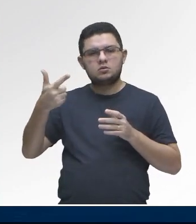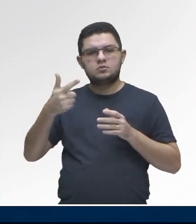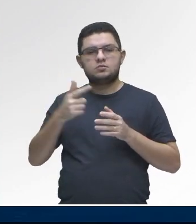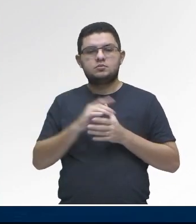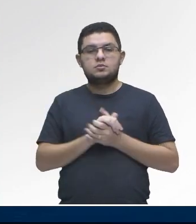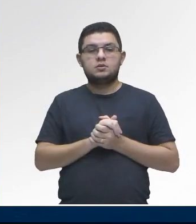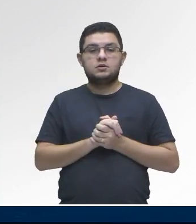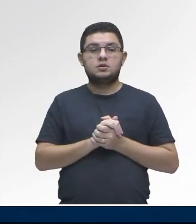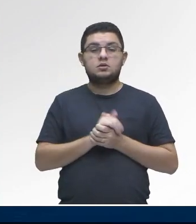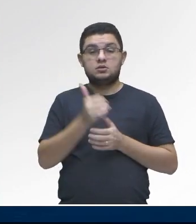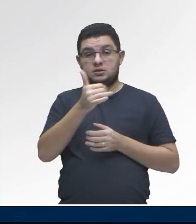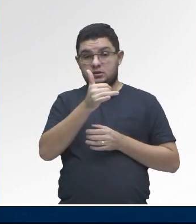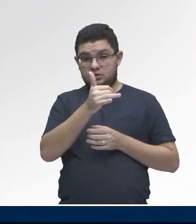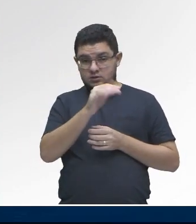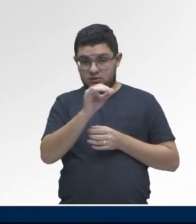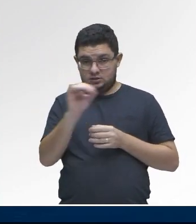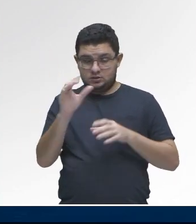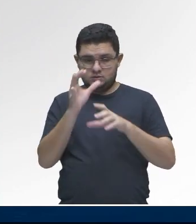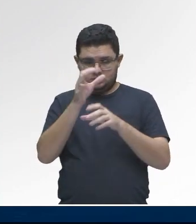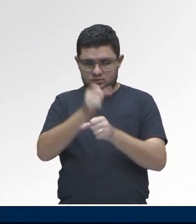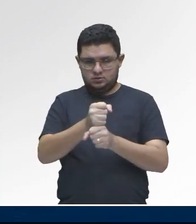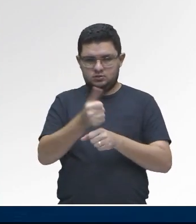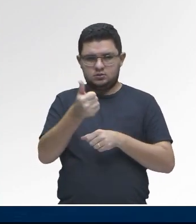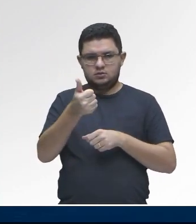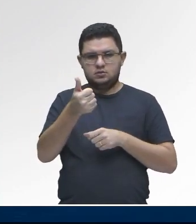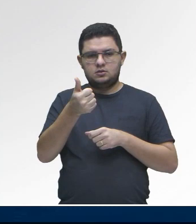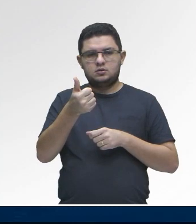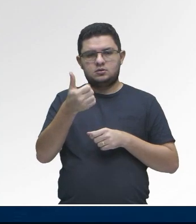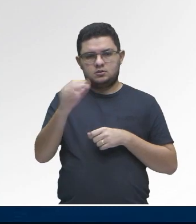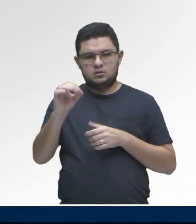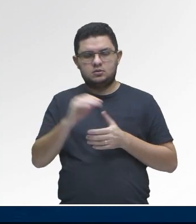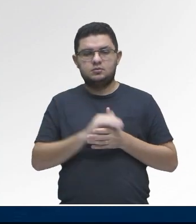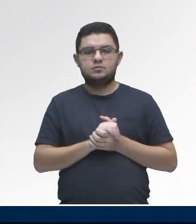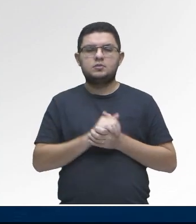10. Divide 42 por 10, vai dar